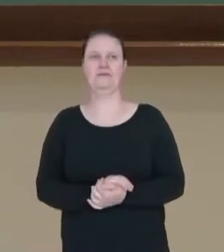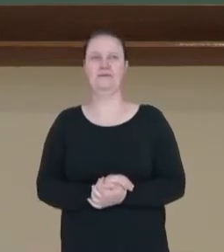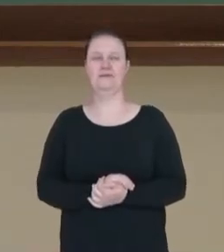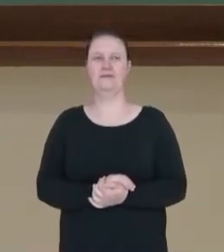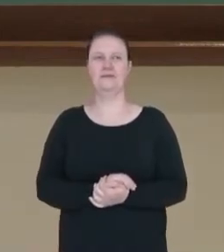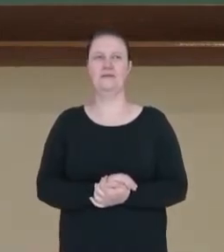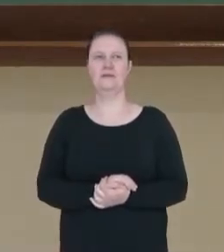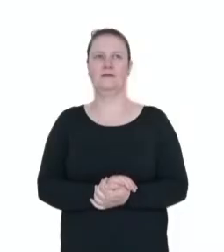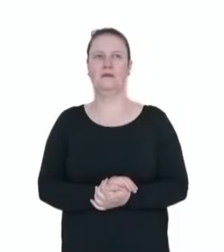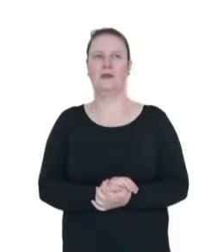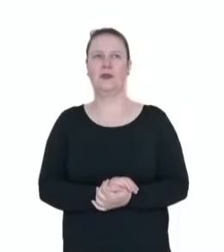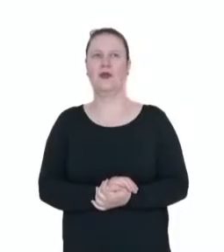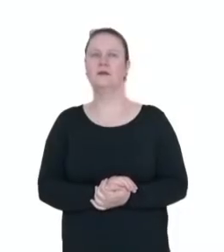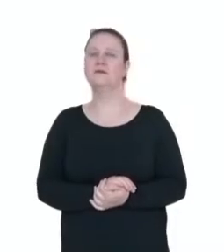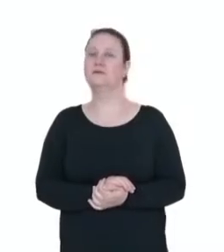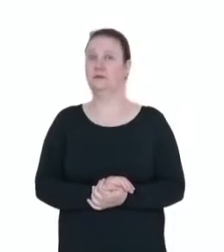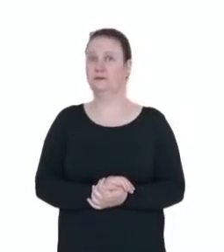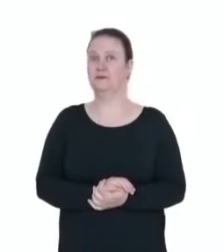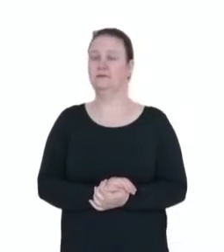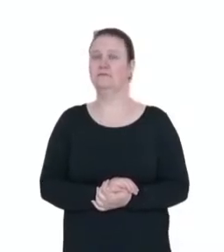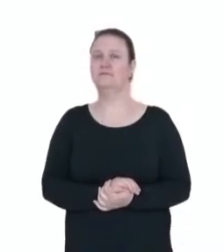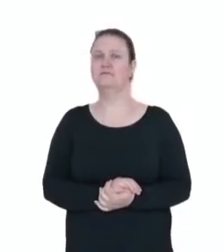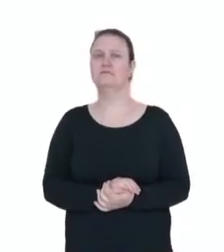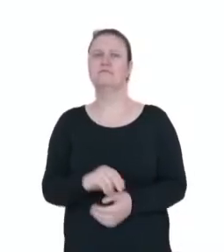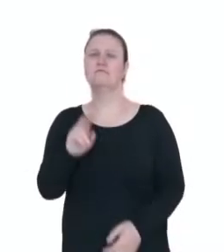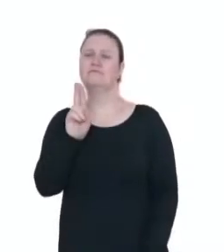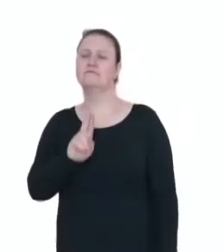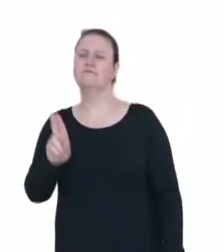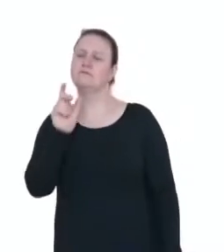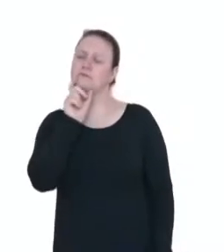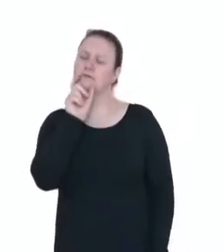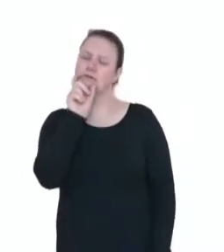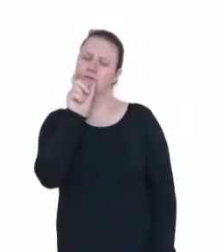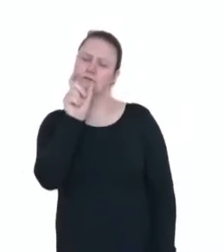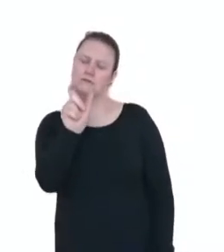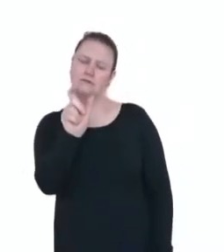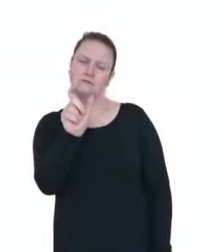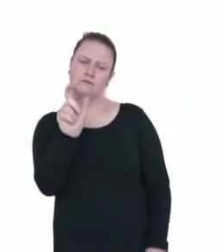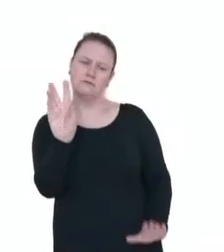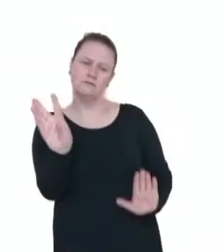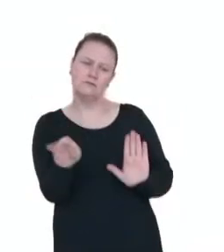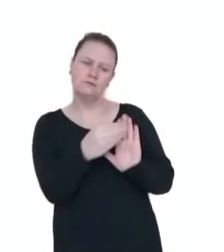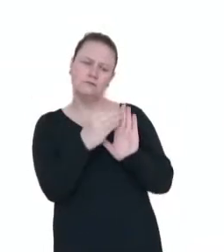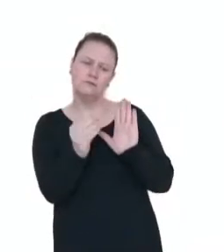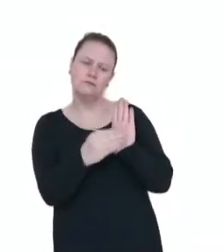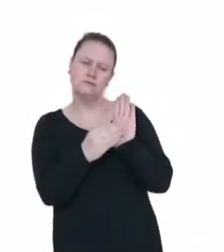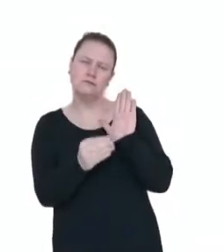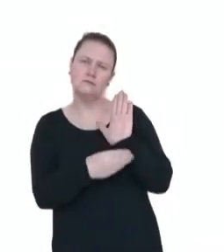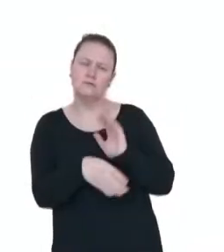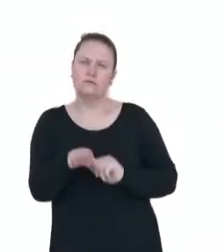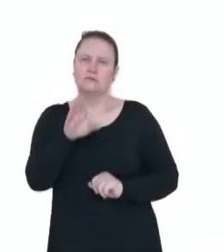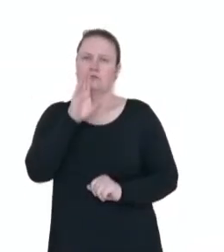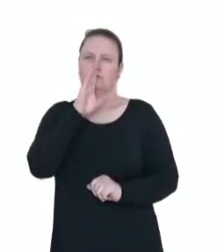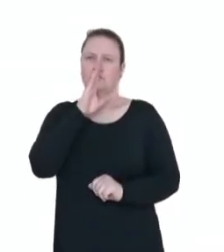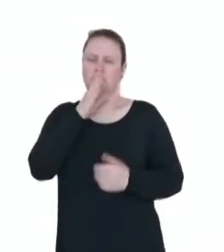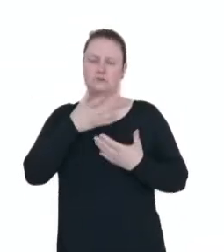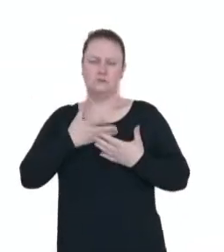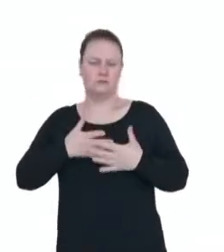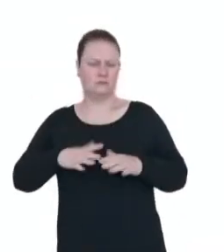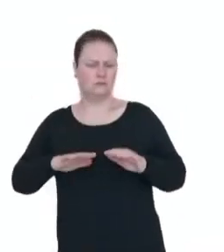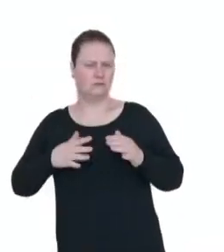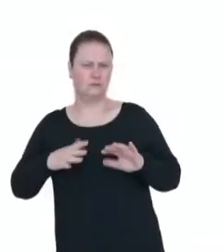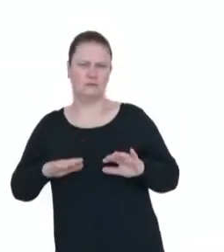Te convido. Uso a palavra para compor meus silêncios, não gosto das palavras